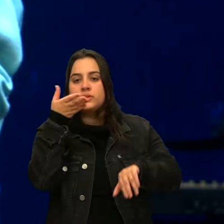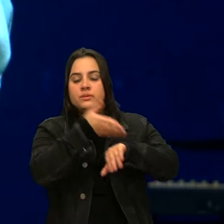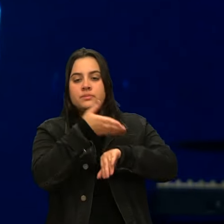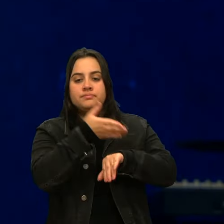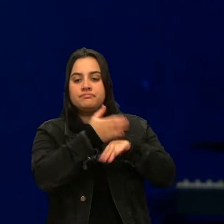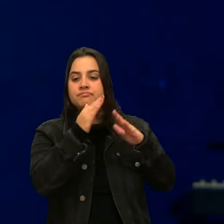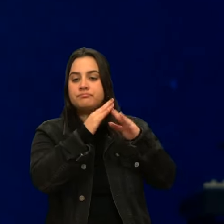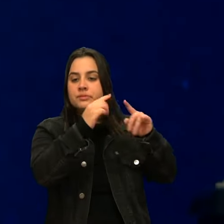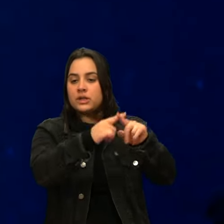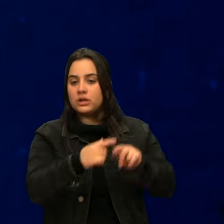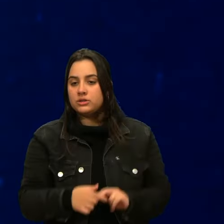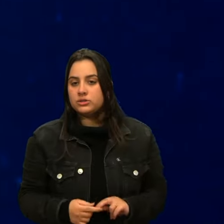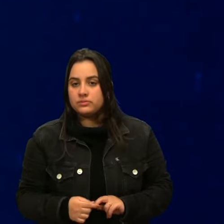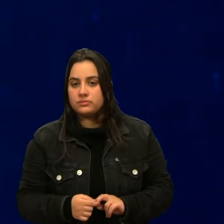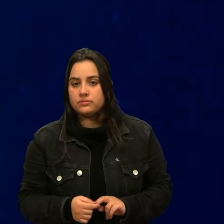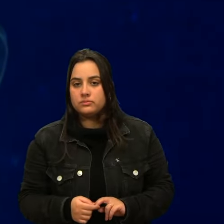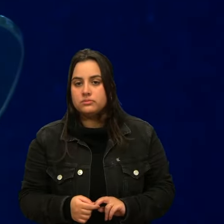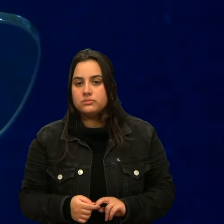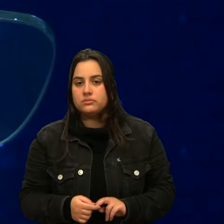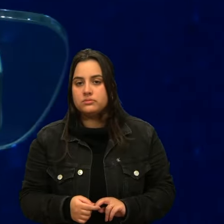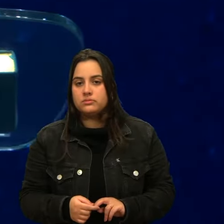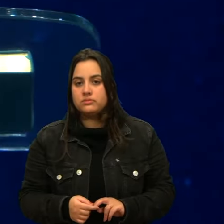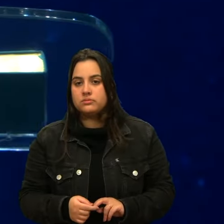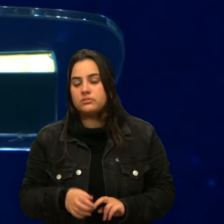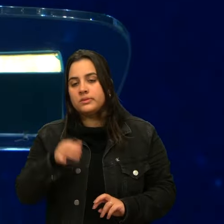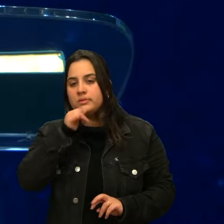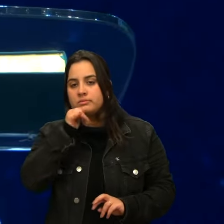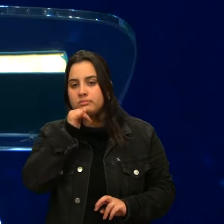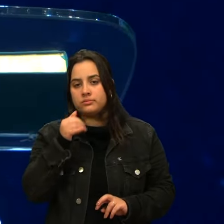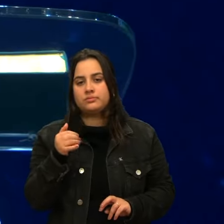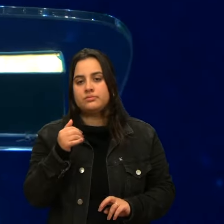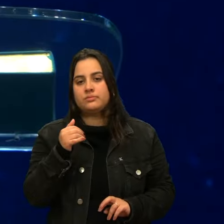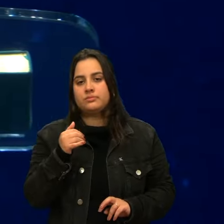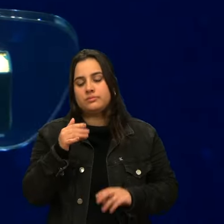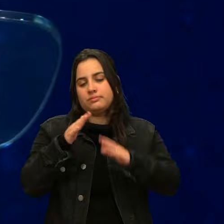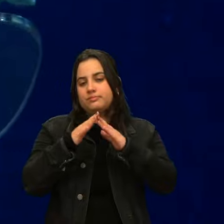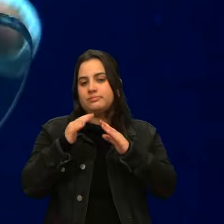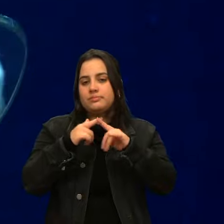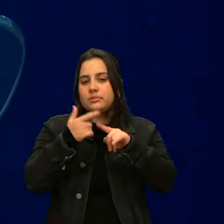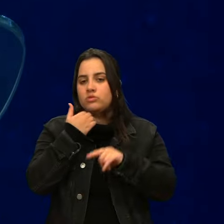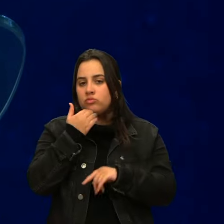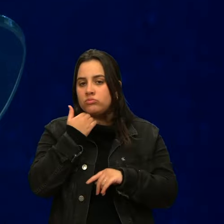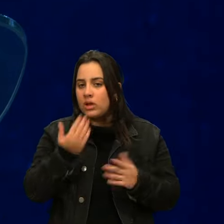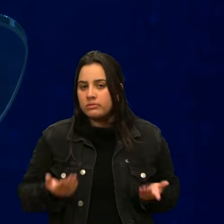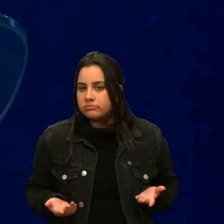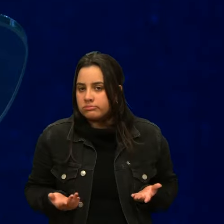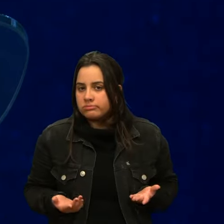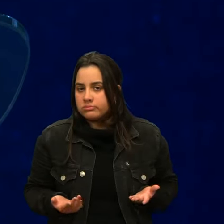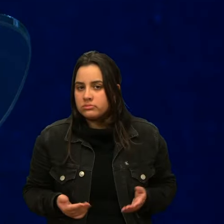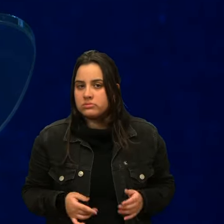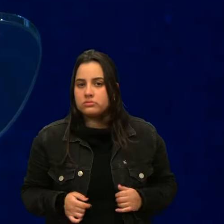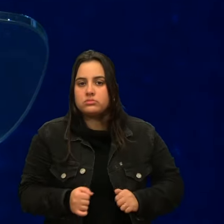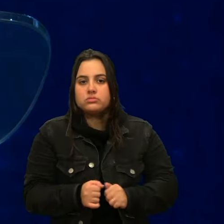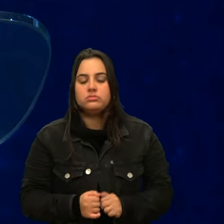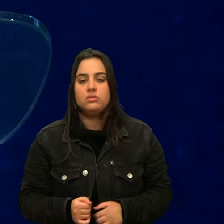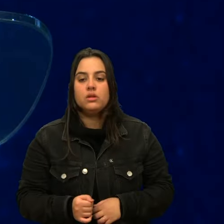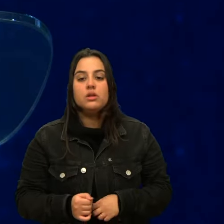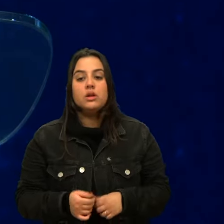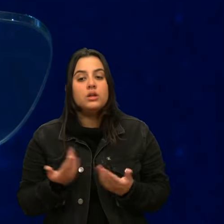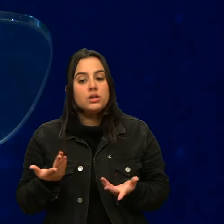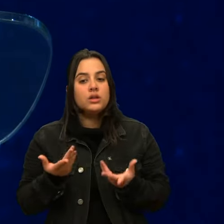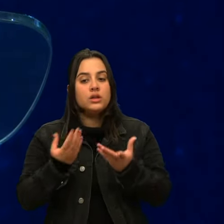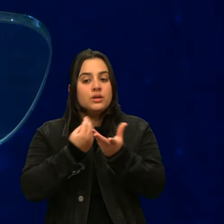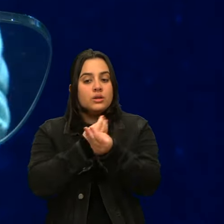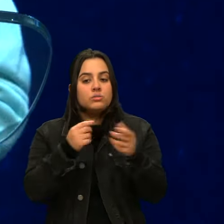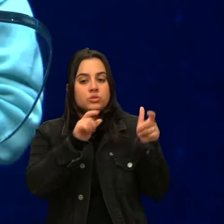igreja, assim, né, no meio da avenida da cidade, da avenida principal da cidade, ter uma igreja. Em muitos lugares, essa não